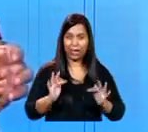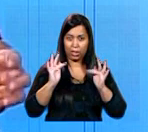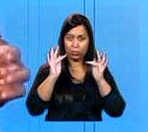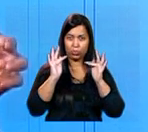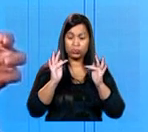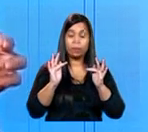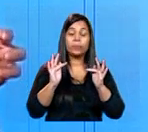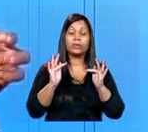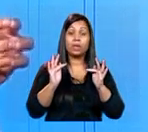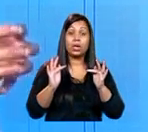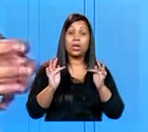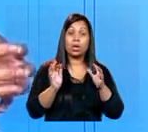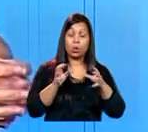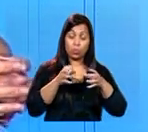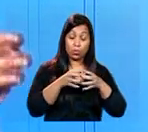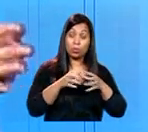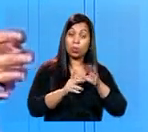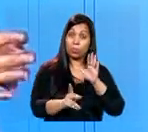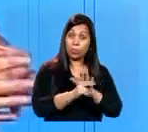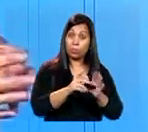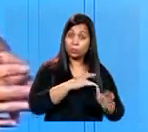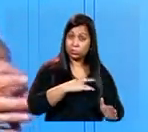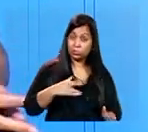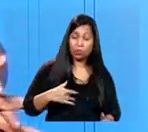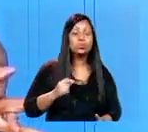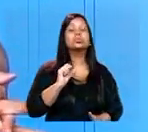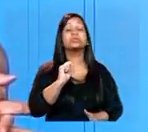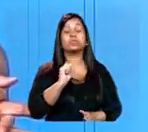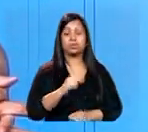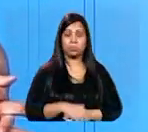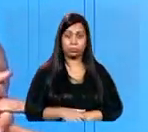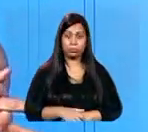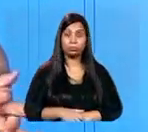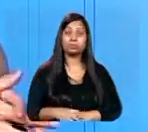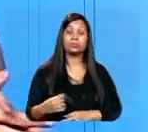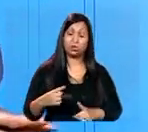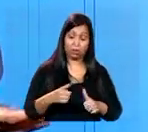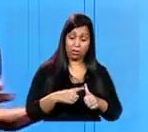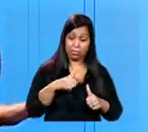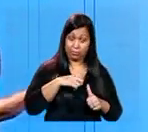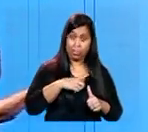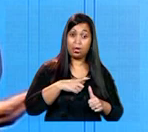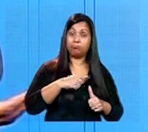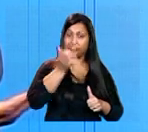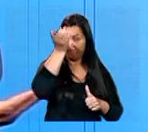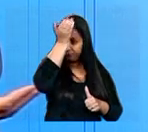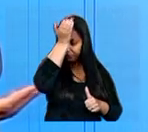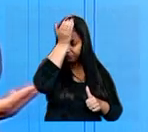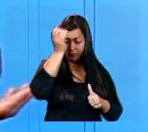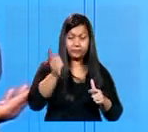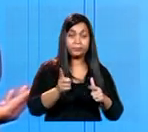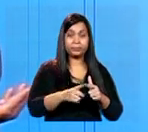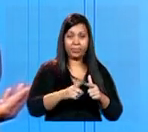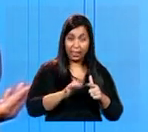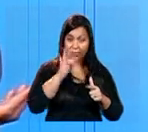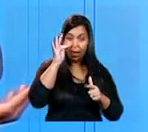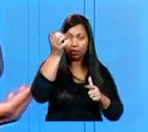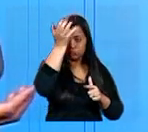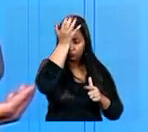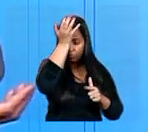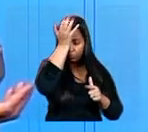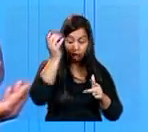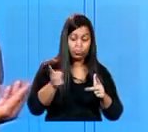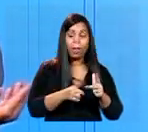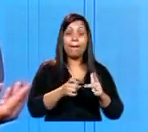digo são a equipe exclusiva de saúde. Quem são esses profissionais? Nós temos enfermeiros, técnicos de